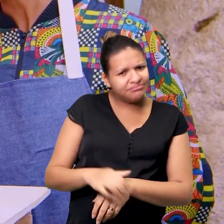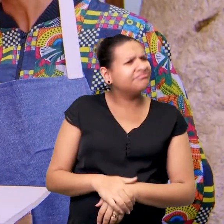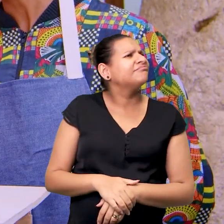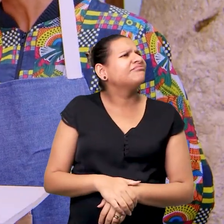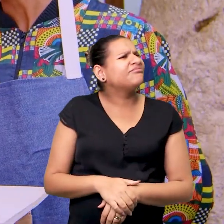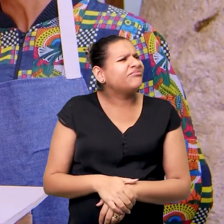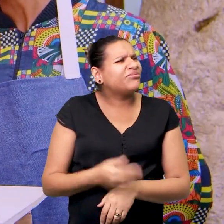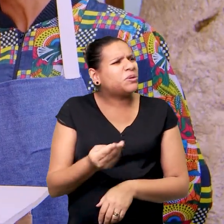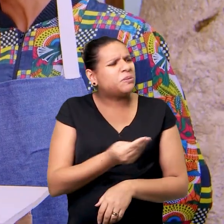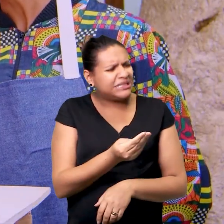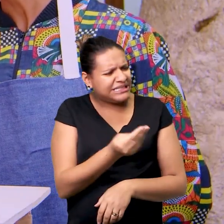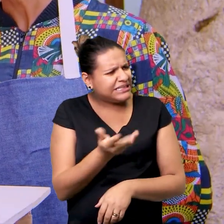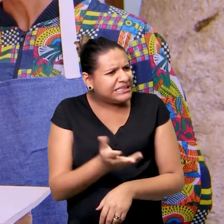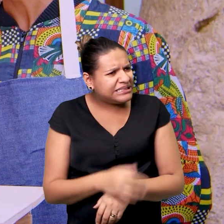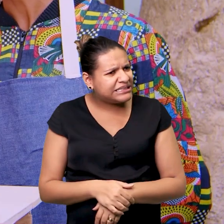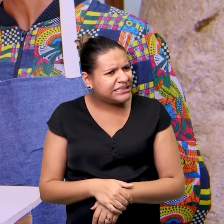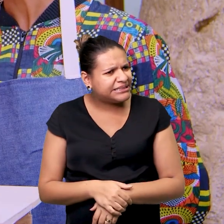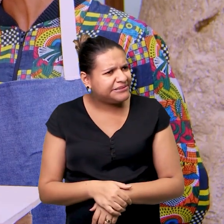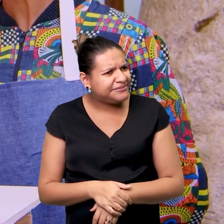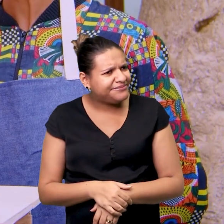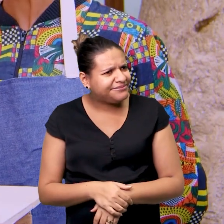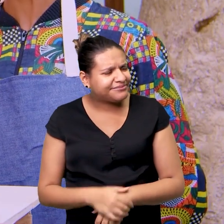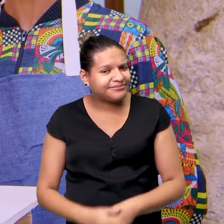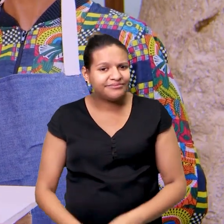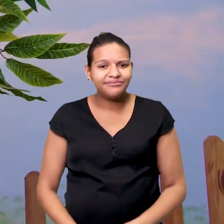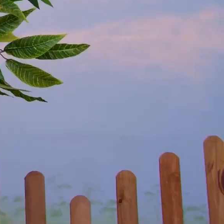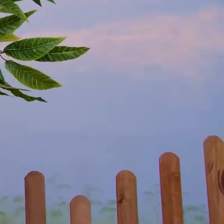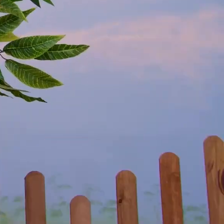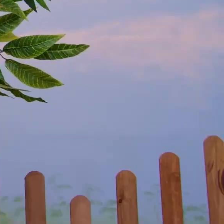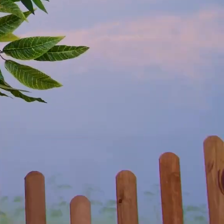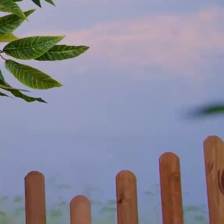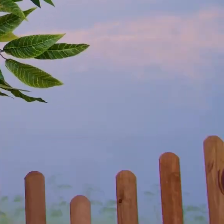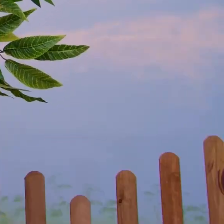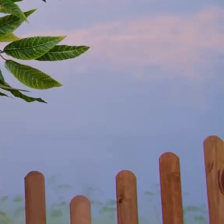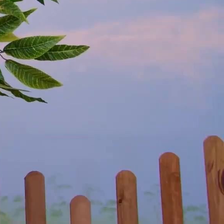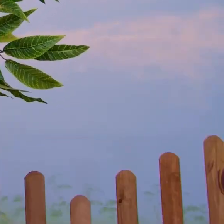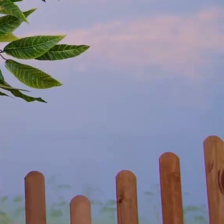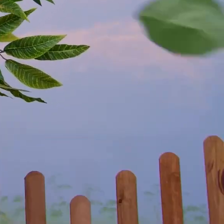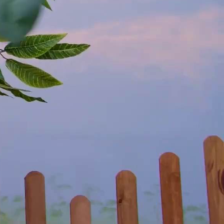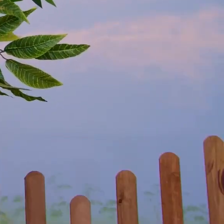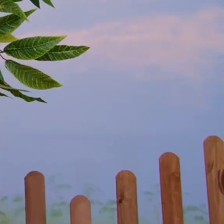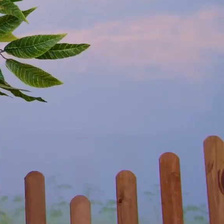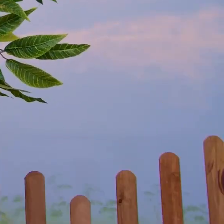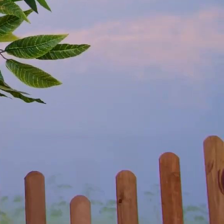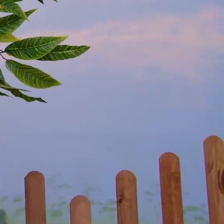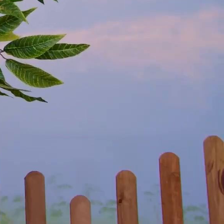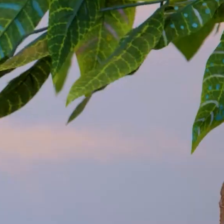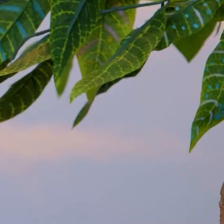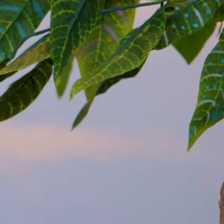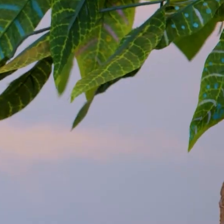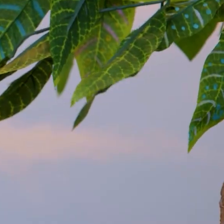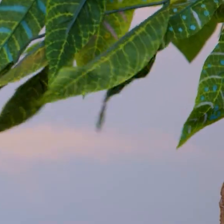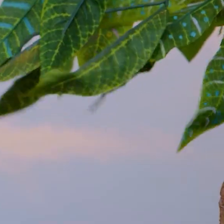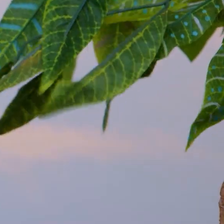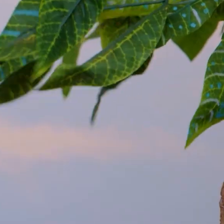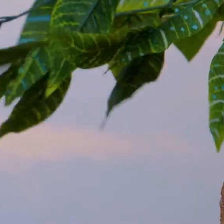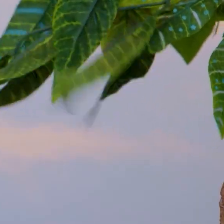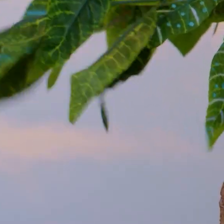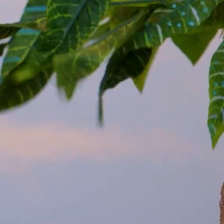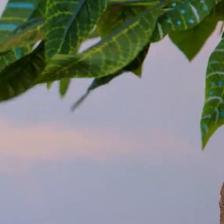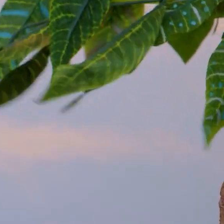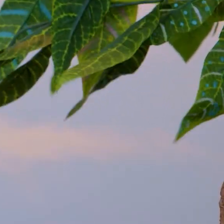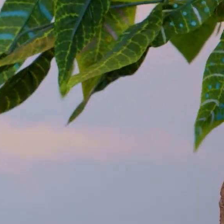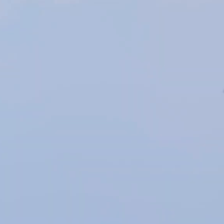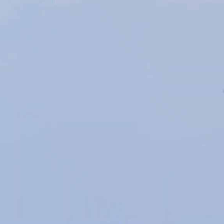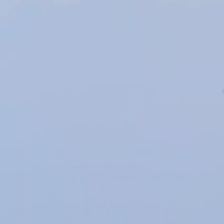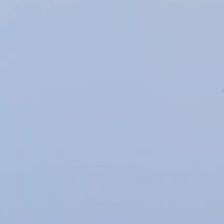Como assim? Eles observam ao redor. Olhas de uma árvore balançam com o vento. Uma folha voa e a mulher a pega no